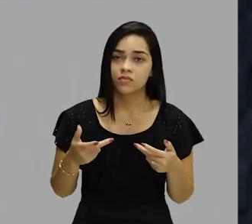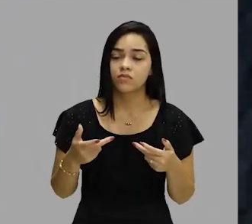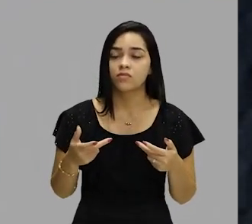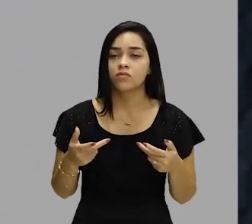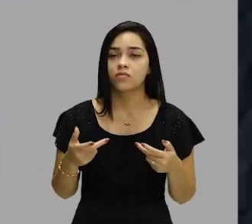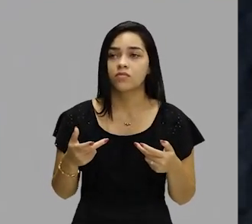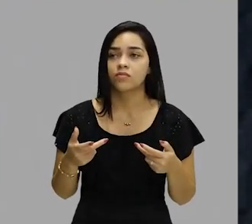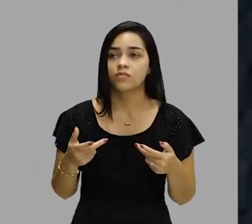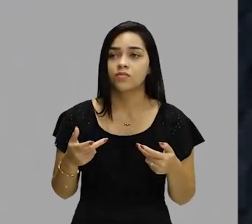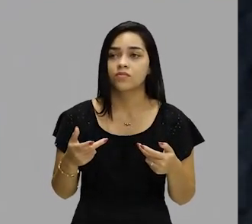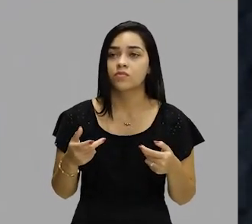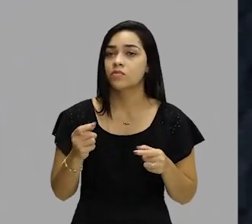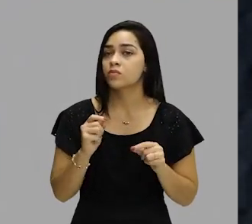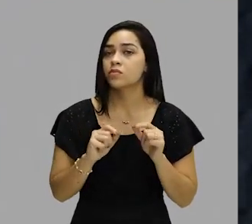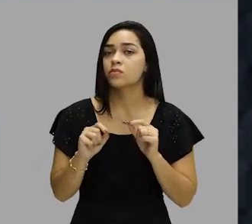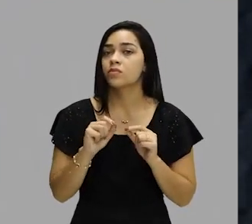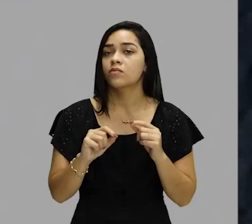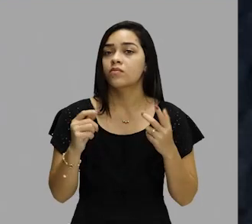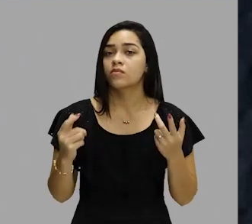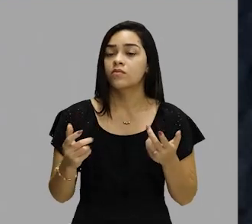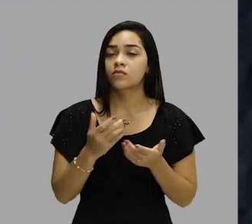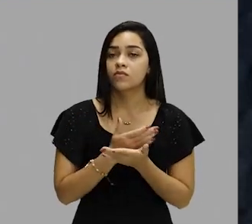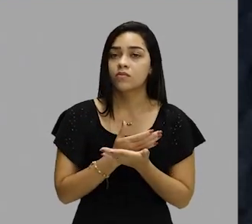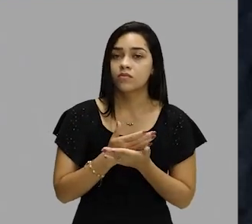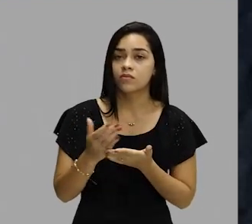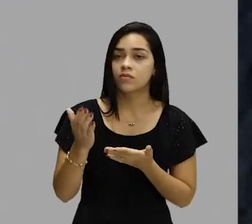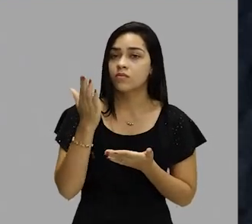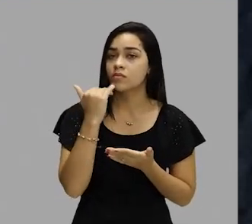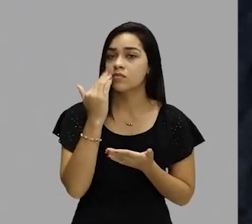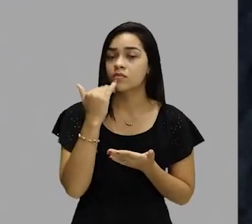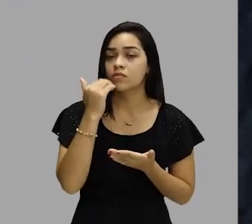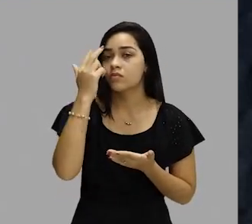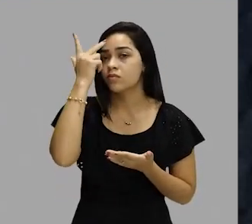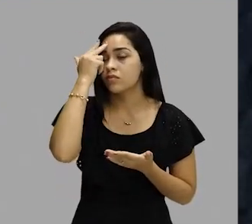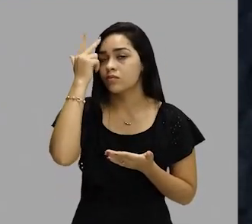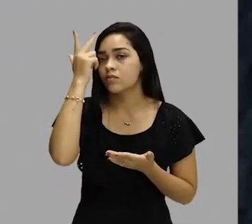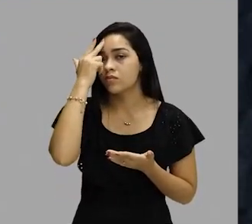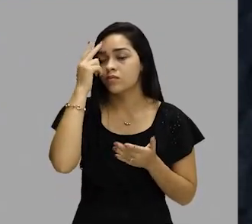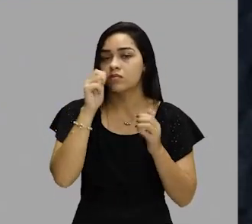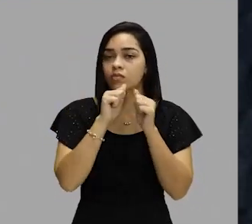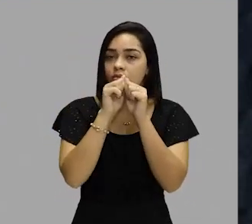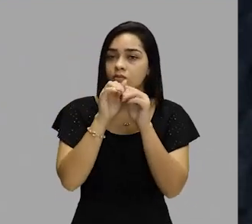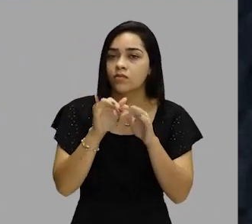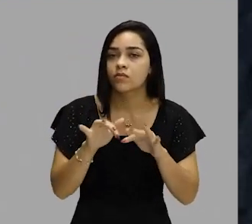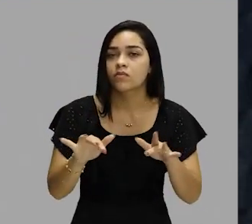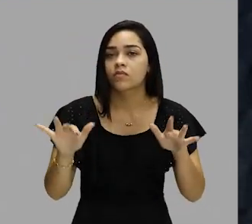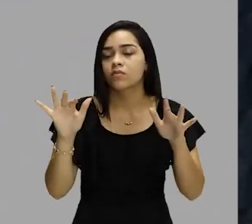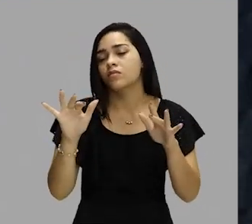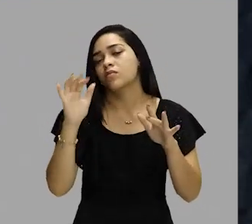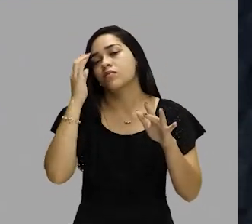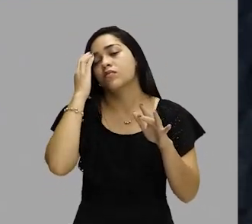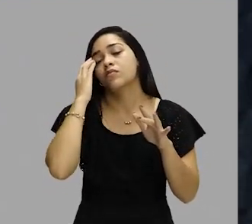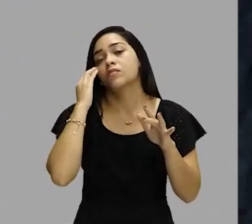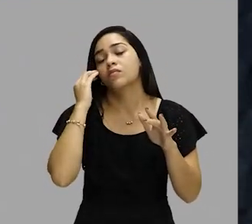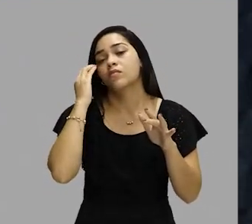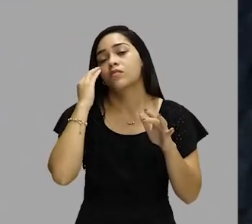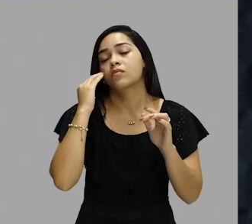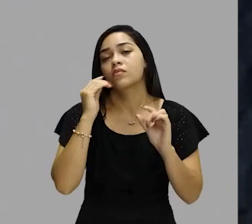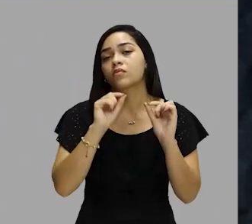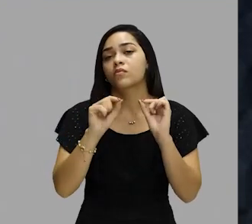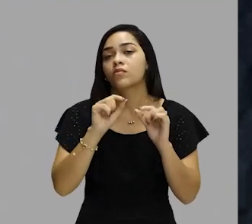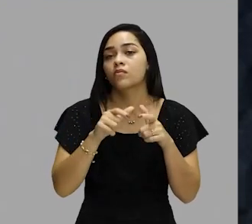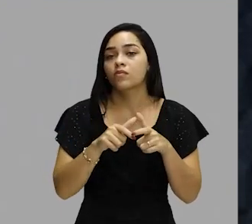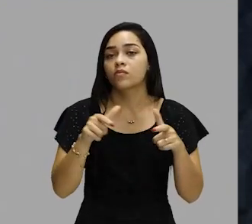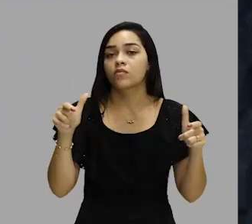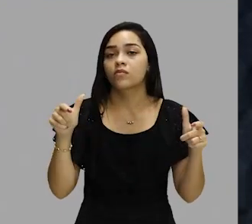para eles, eles começaram a se alimentar tranquilamente, se reproduzir continuamente. Então, ó,